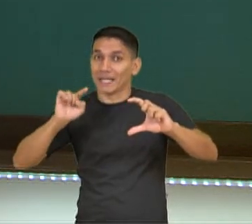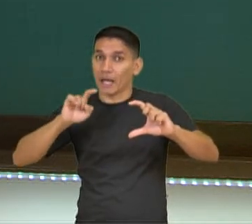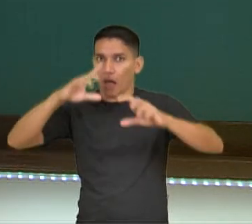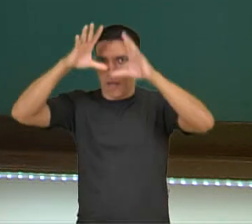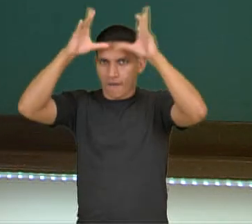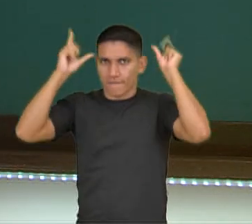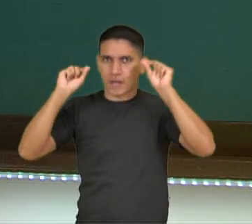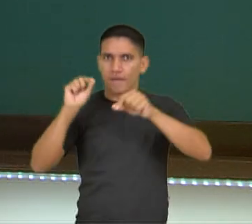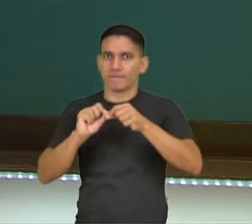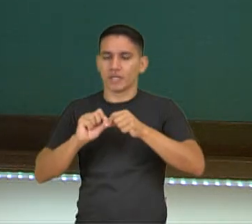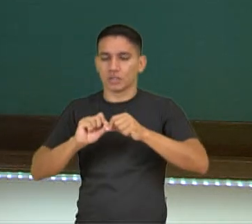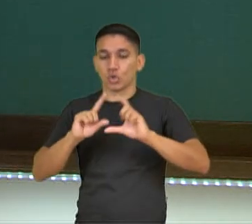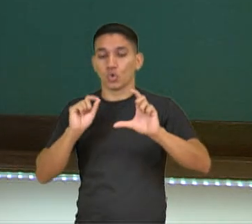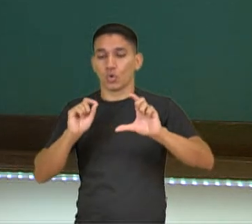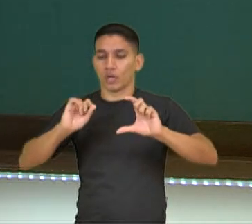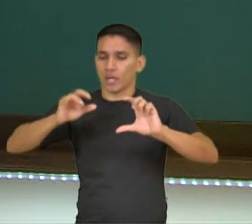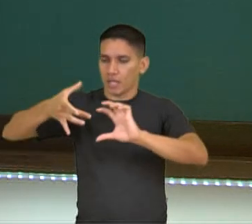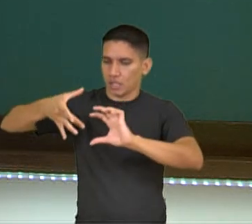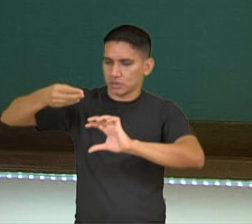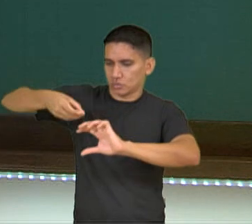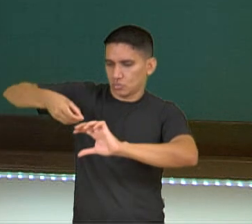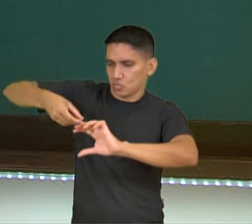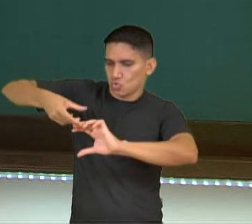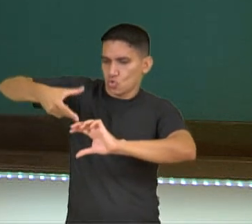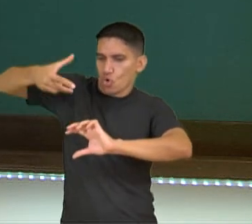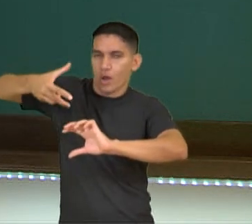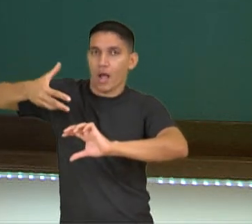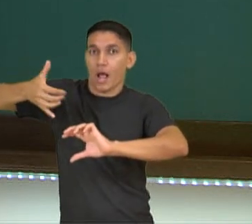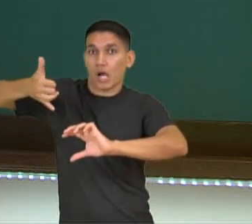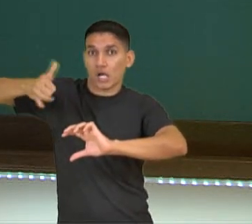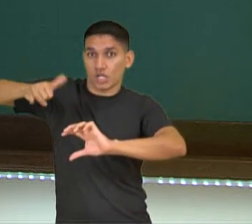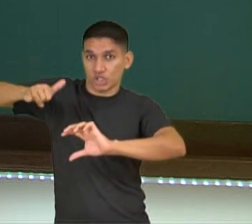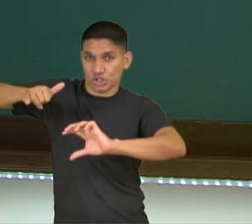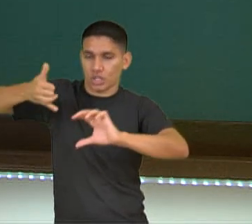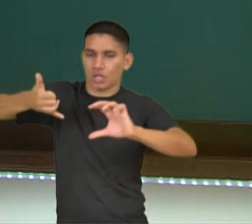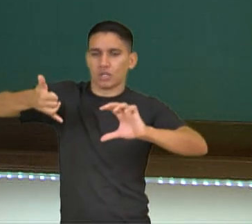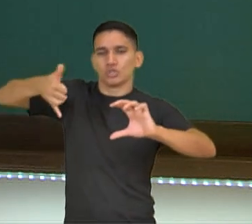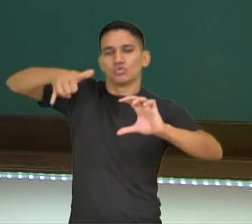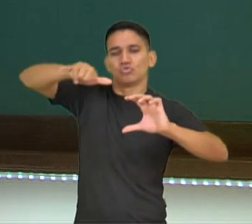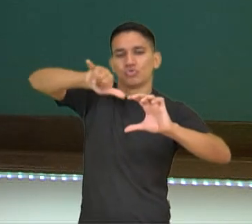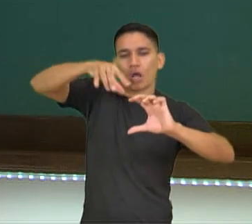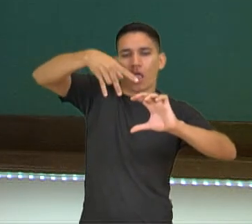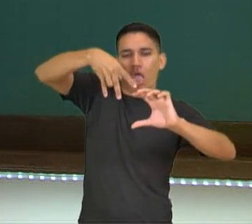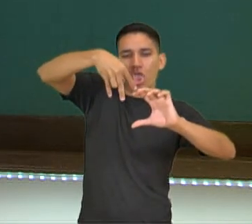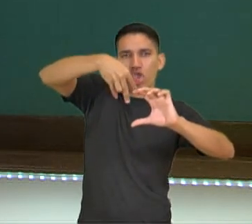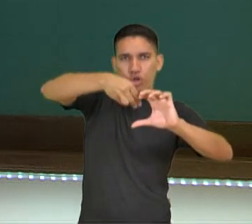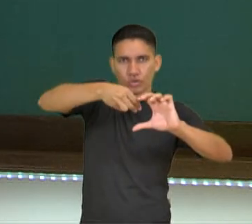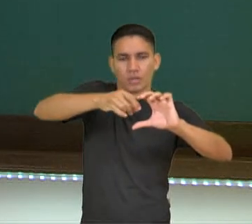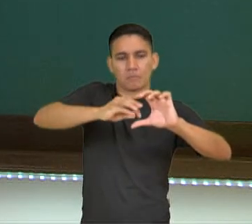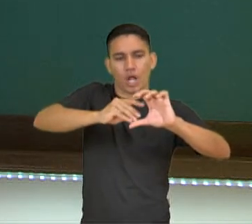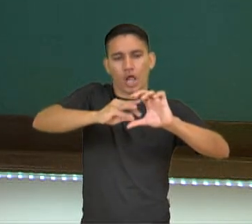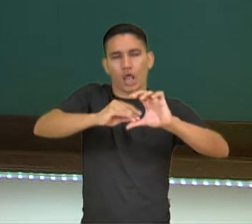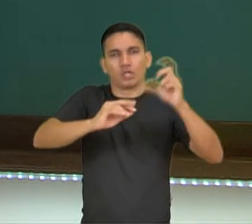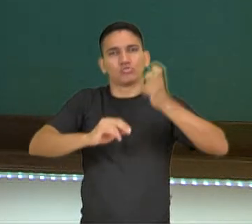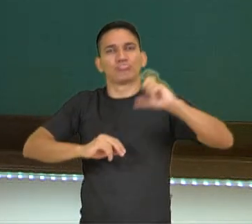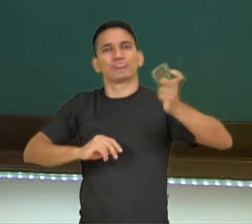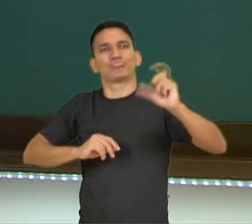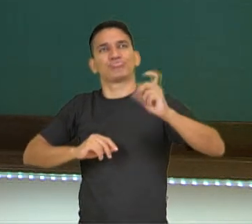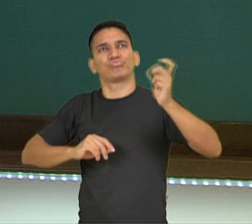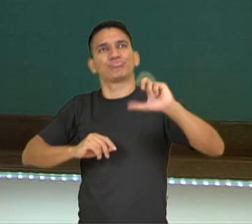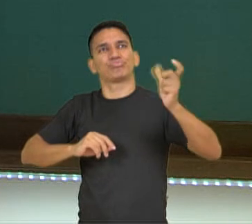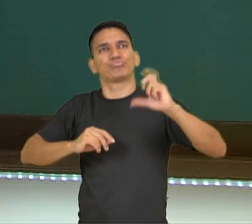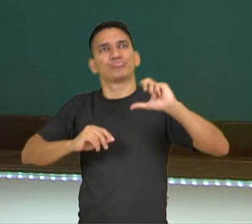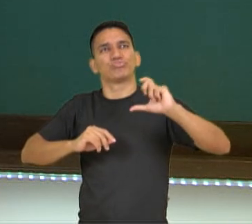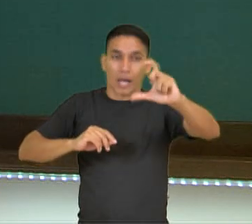a homogeneização, né? Retira com a seringa o líquido, injeta no sólido, agita e